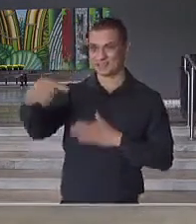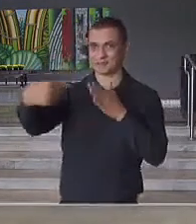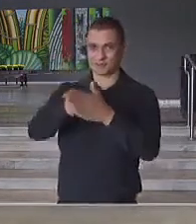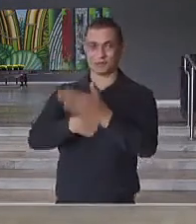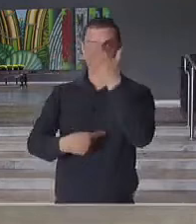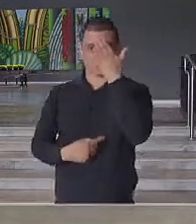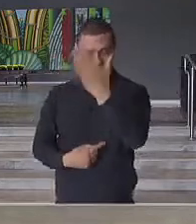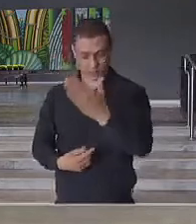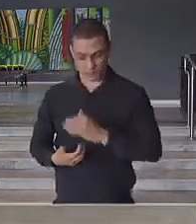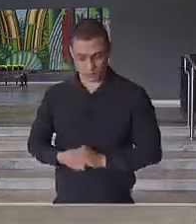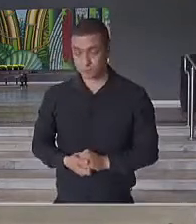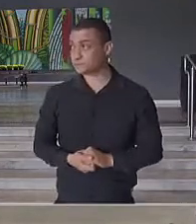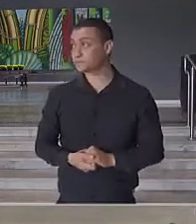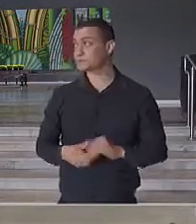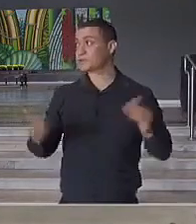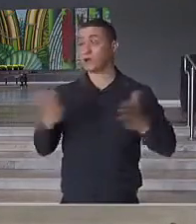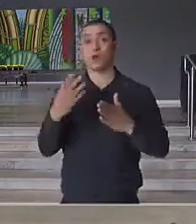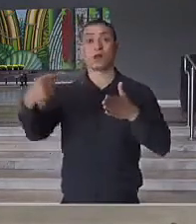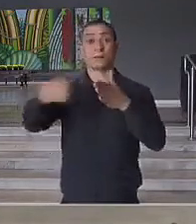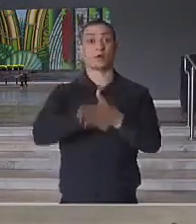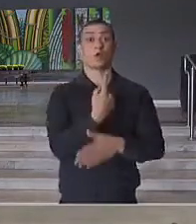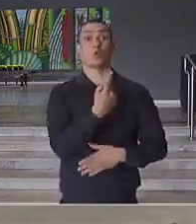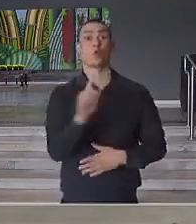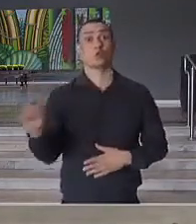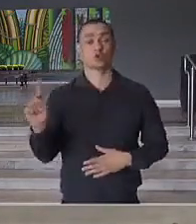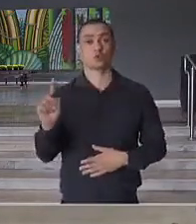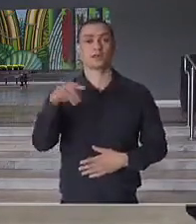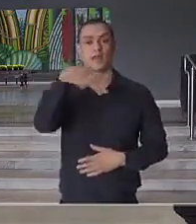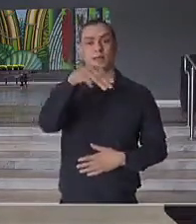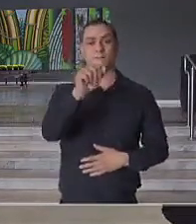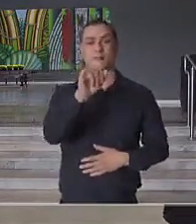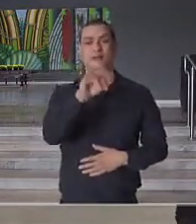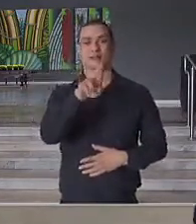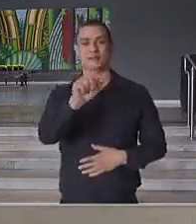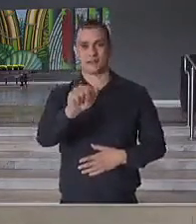pela pergunta. Vamos agora à última intervenção, que é da Mayra